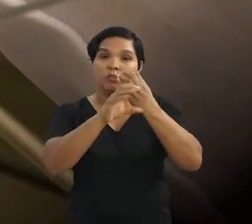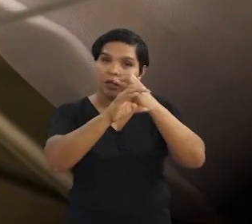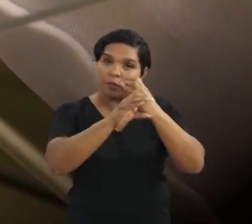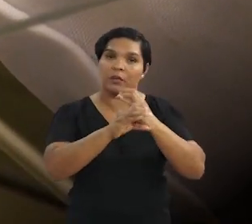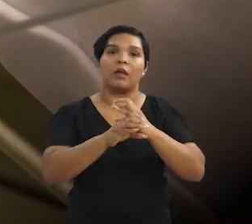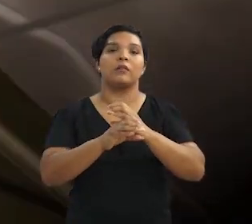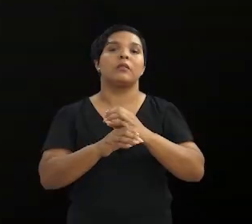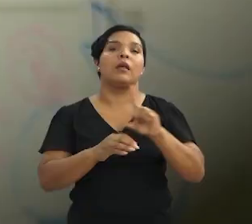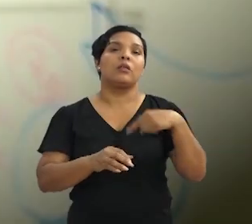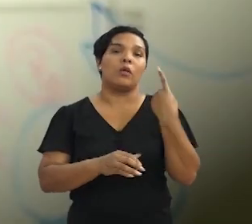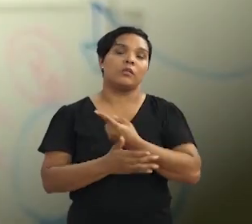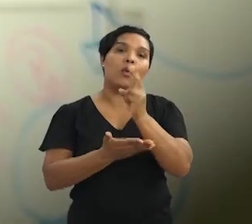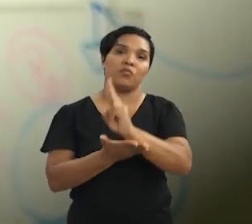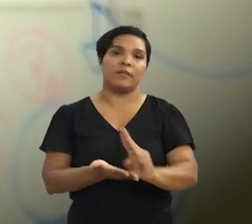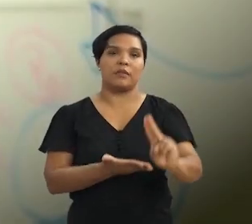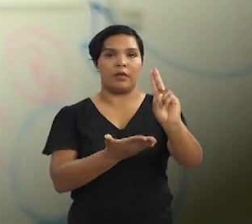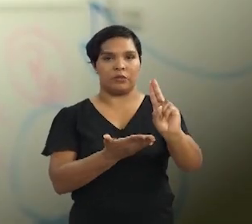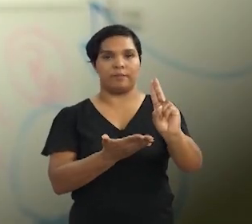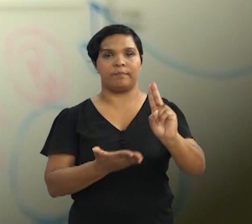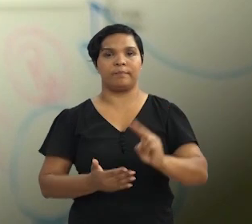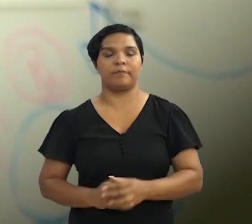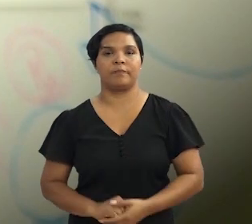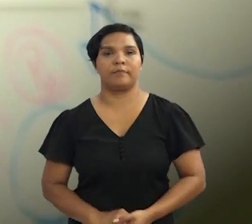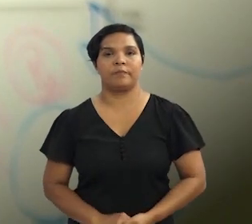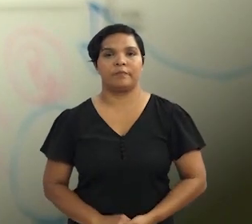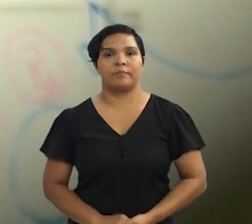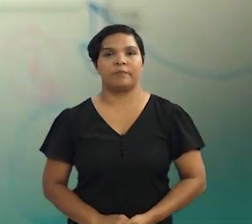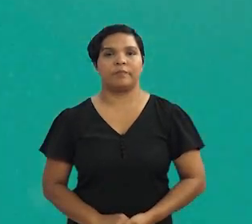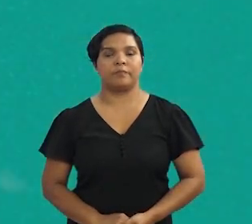dentro dos laboratórios da nossa universidade.